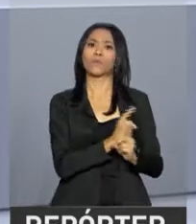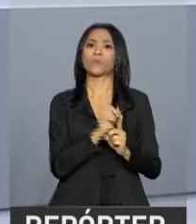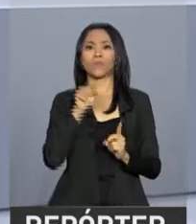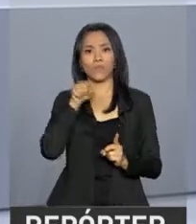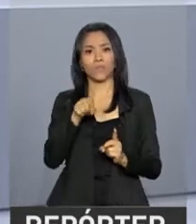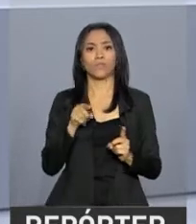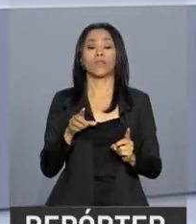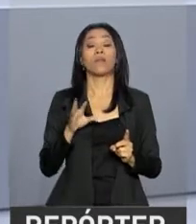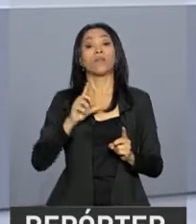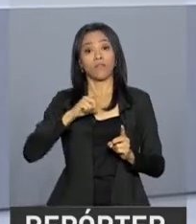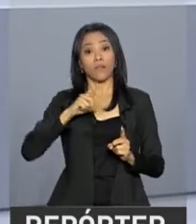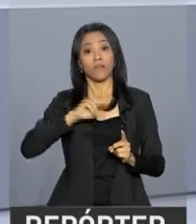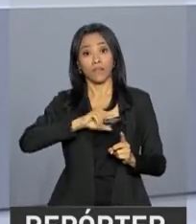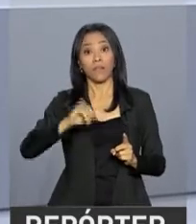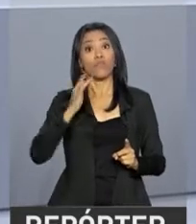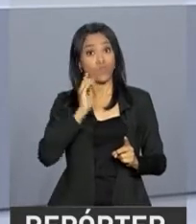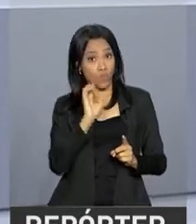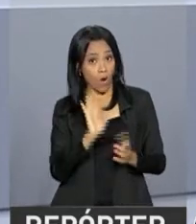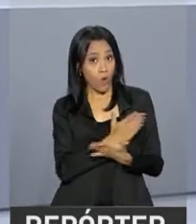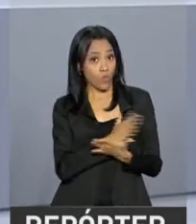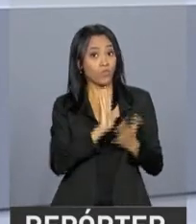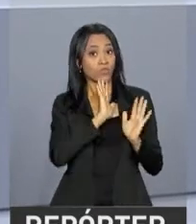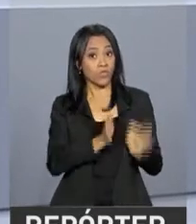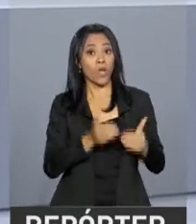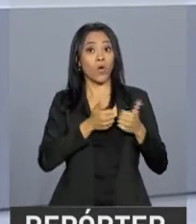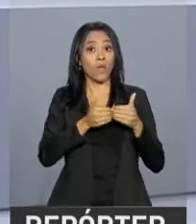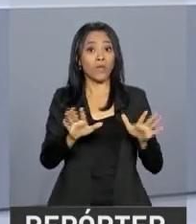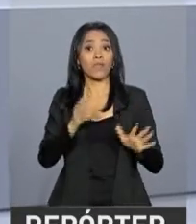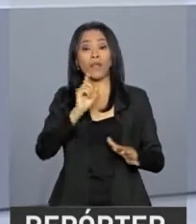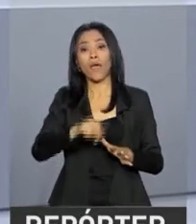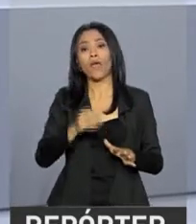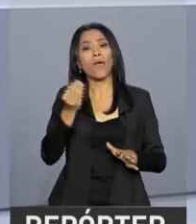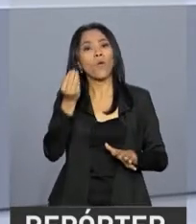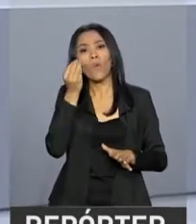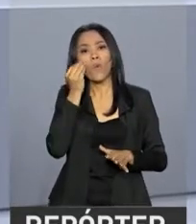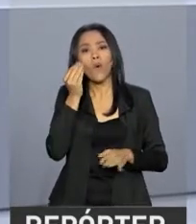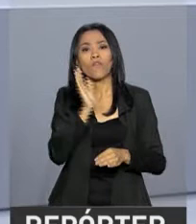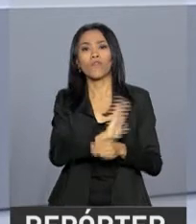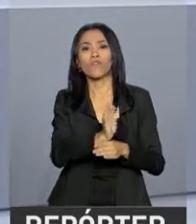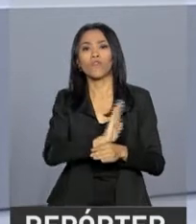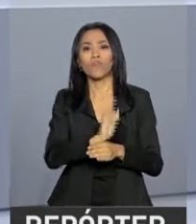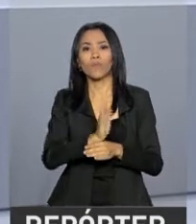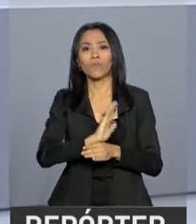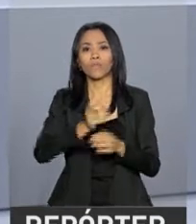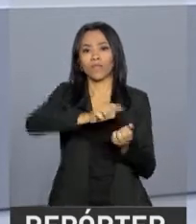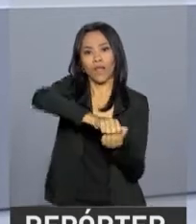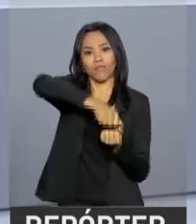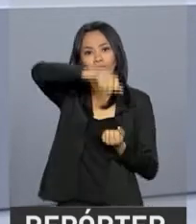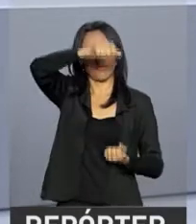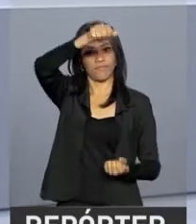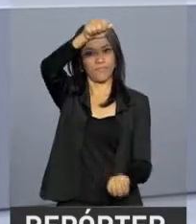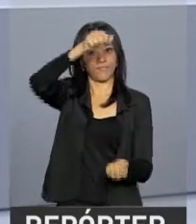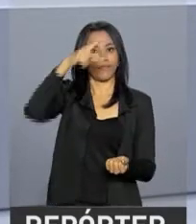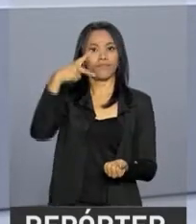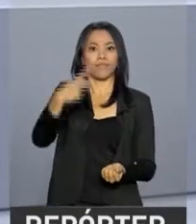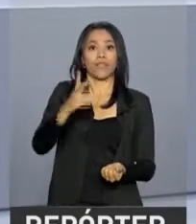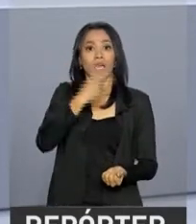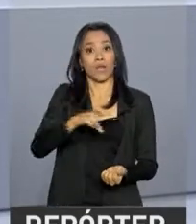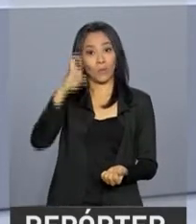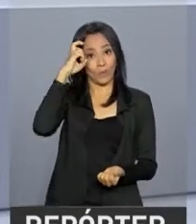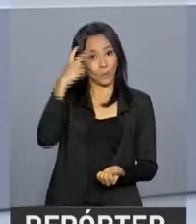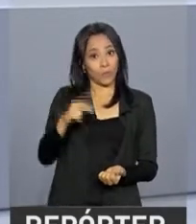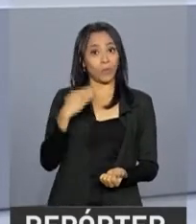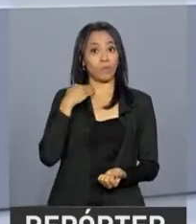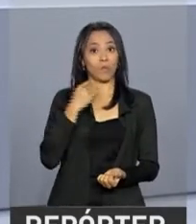realizados alguns até já começaram é o caso de uma mostra de filmes que está em cartaz no centro cultural banco do brasil de